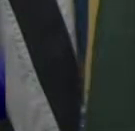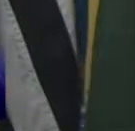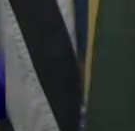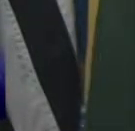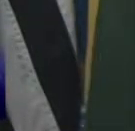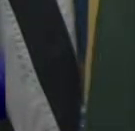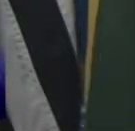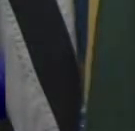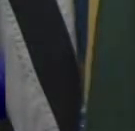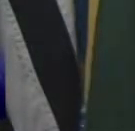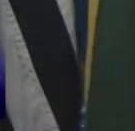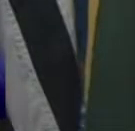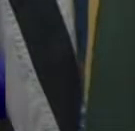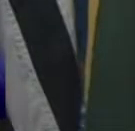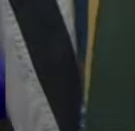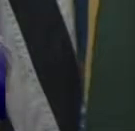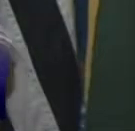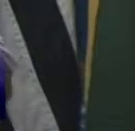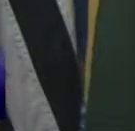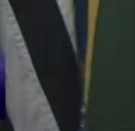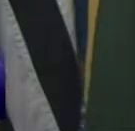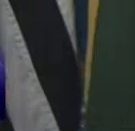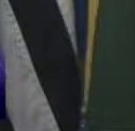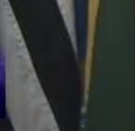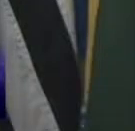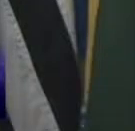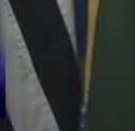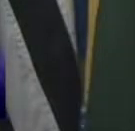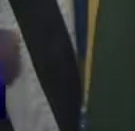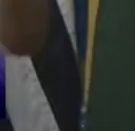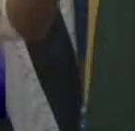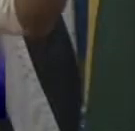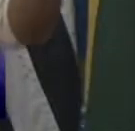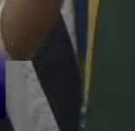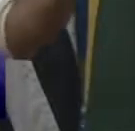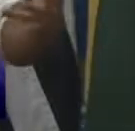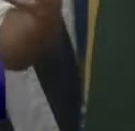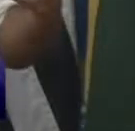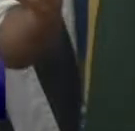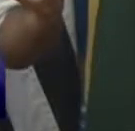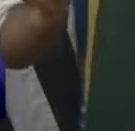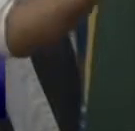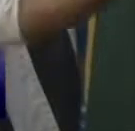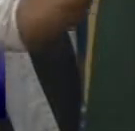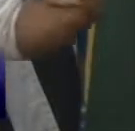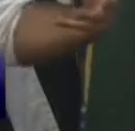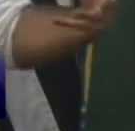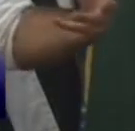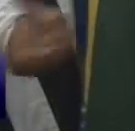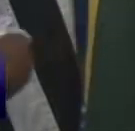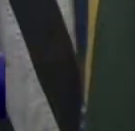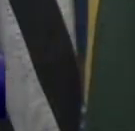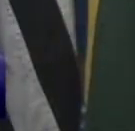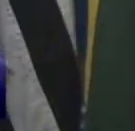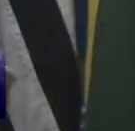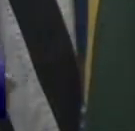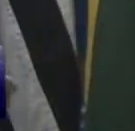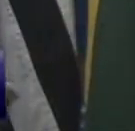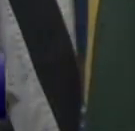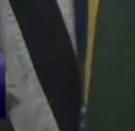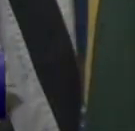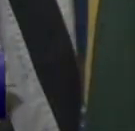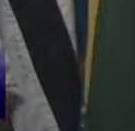para nós é uma grande alegria, porque com certeza isso vai... Aquela história toda que nós já conhecemos, né? A prática de esporte